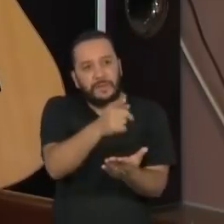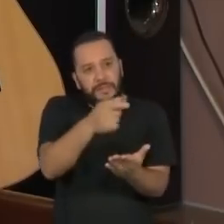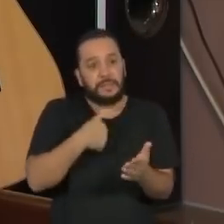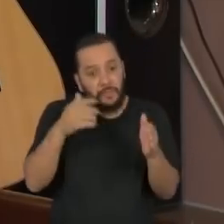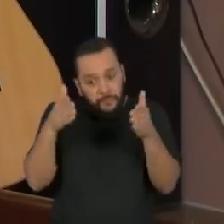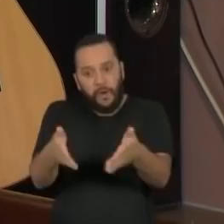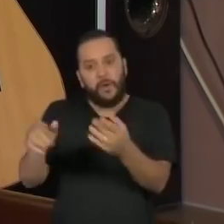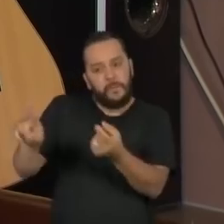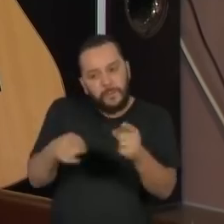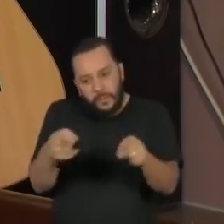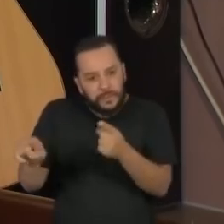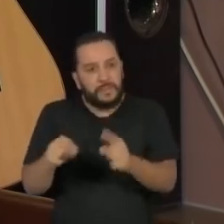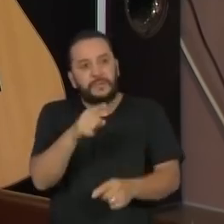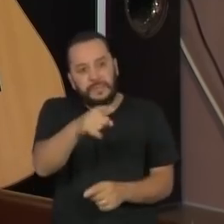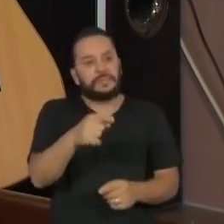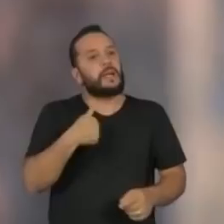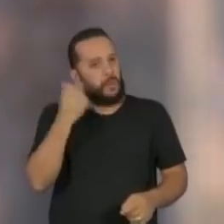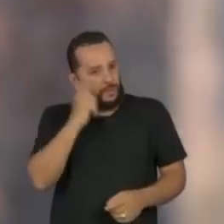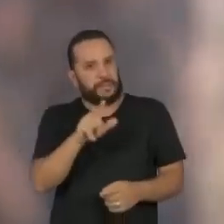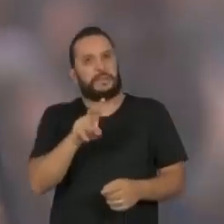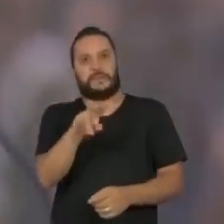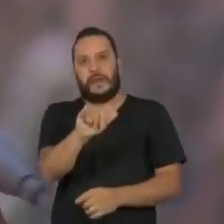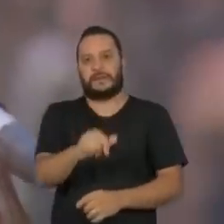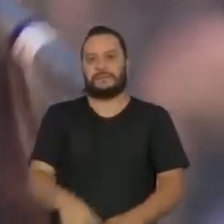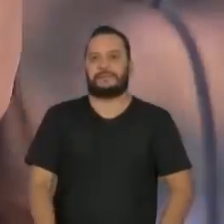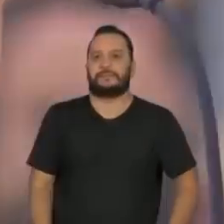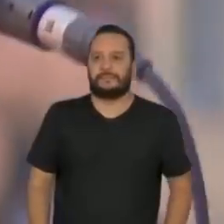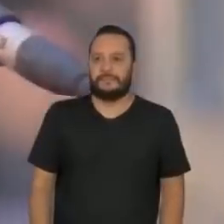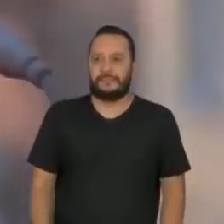à música, você vai conseguir.